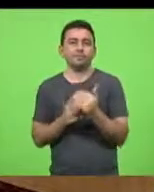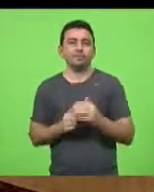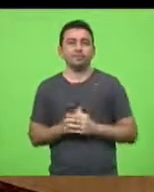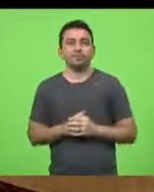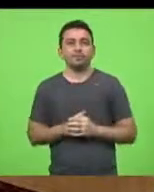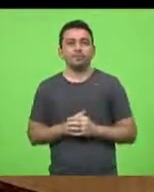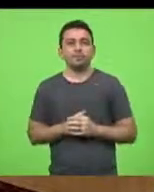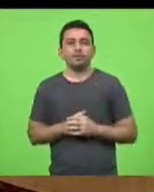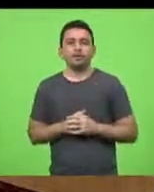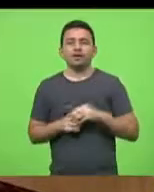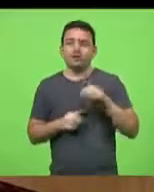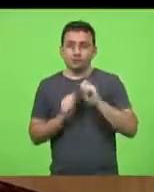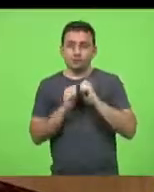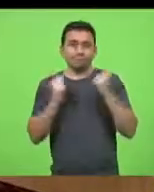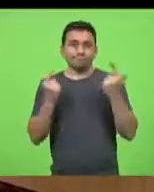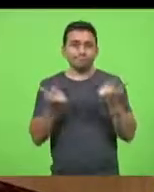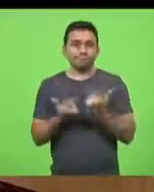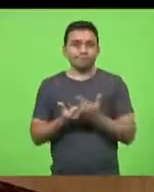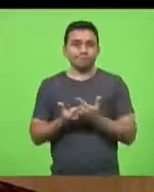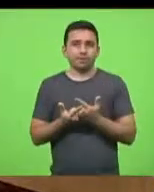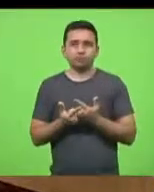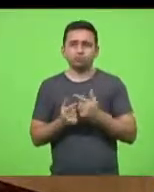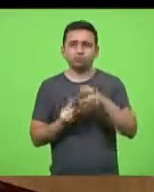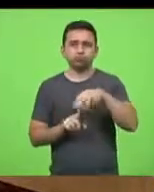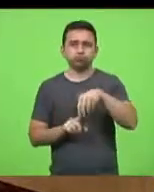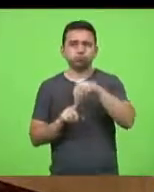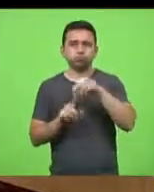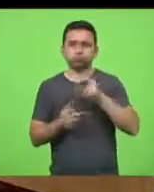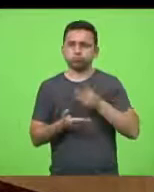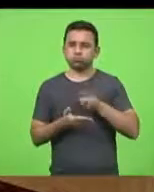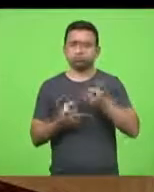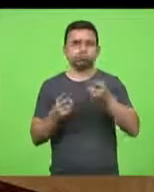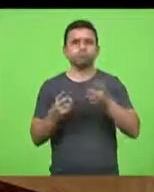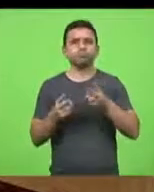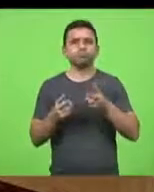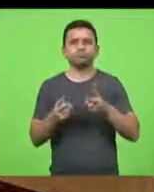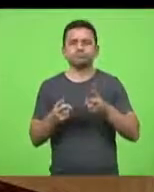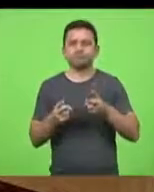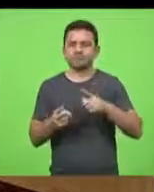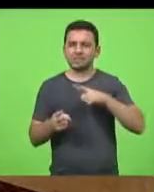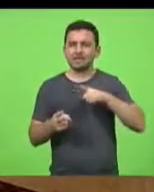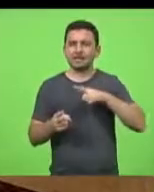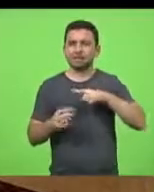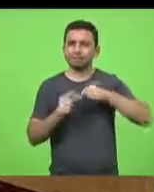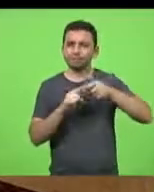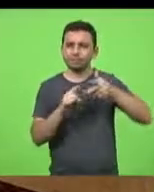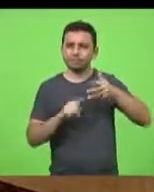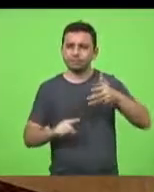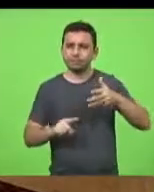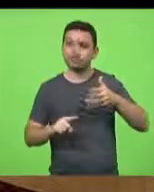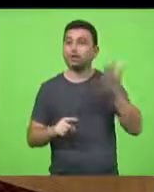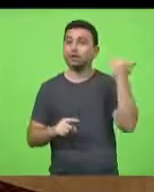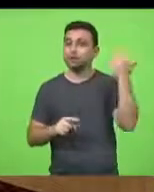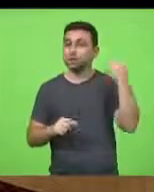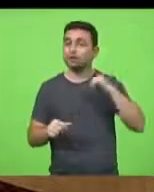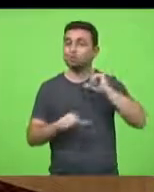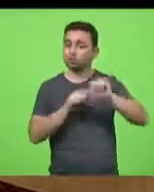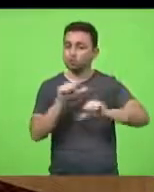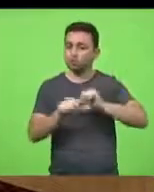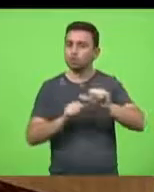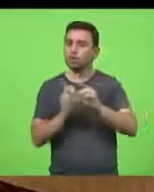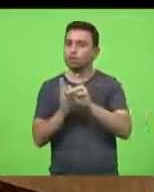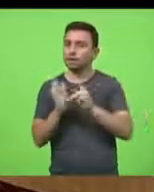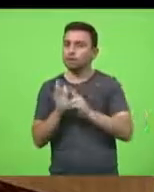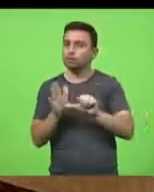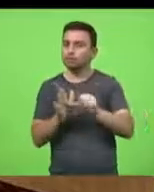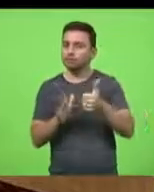a Assembleia tem sido protagonista de uma série de ações, inclusive quando editou esse decreto pela primeira vez, com o apoio